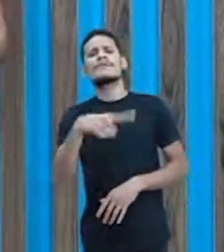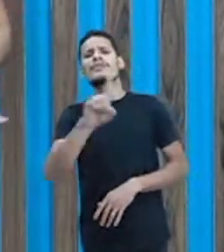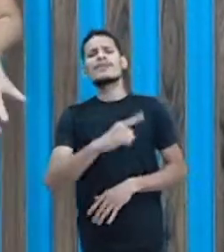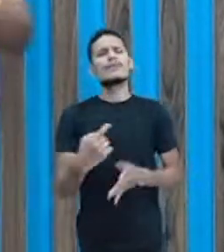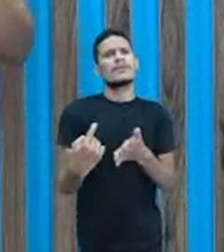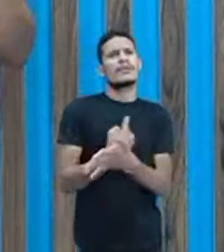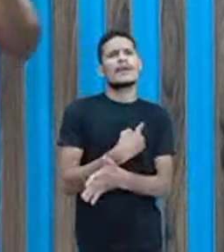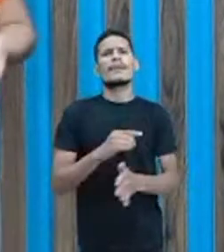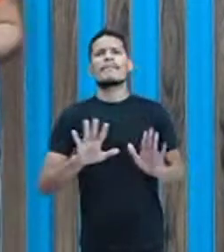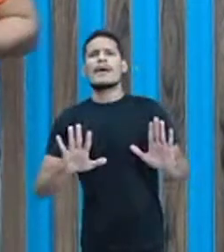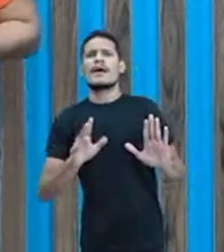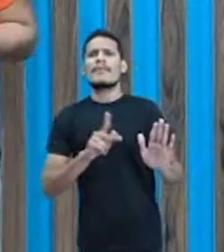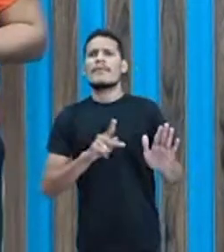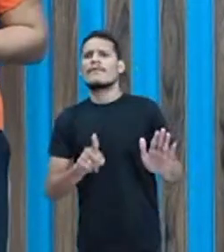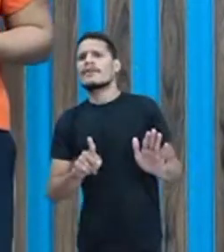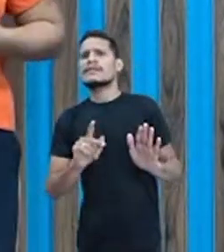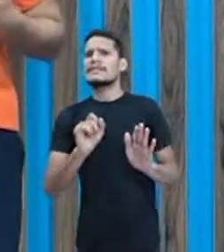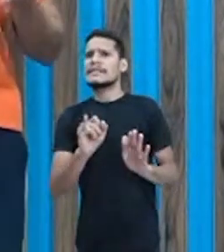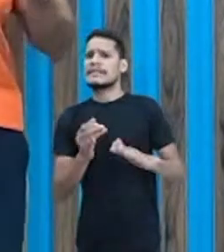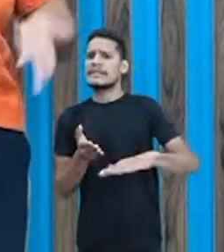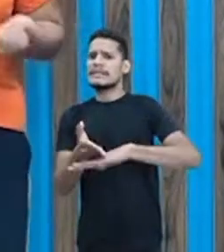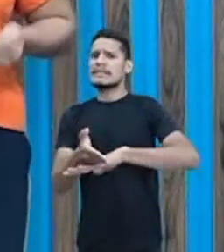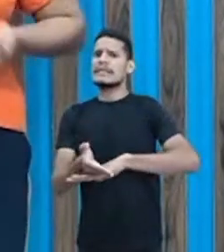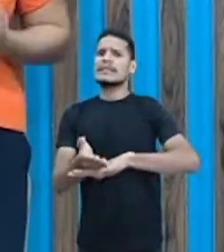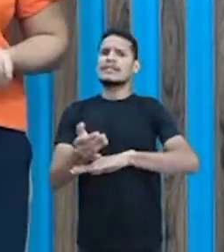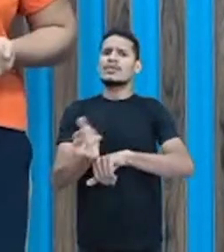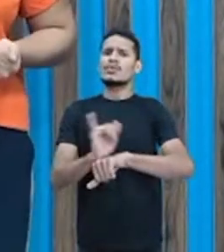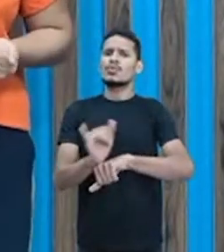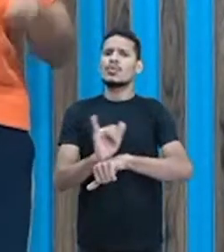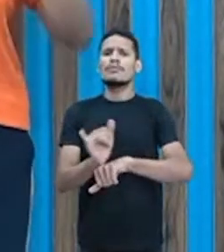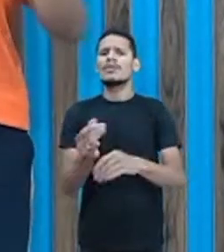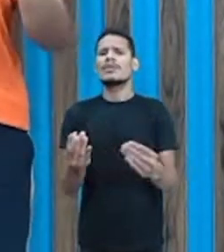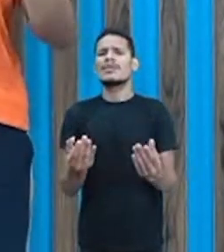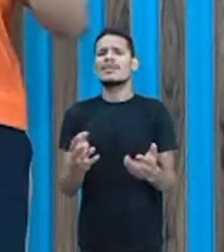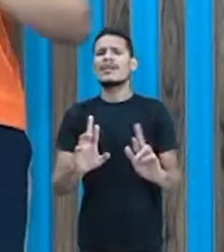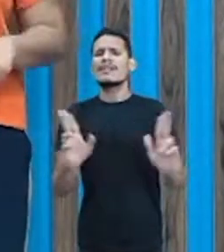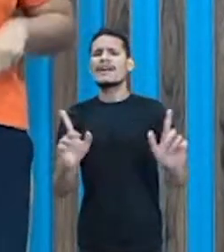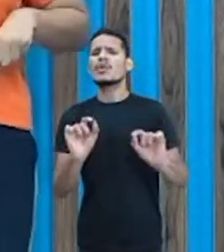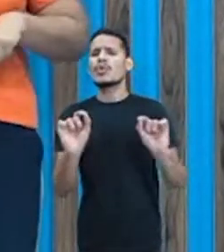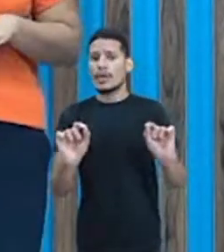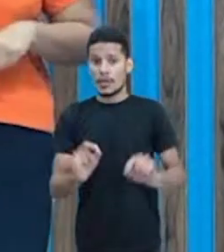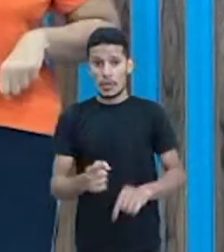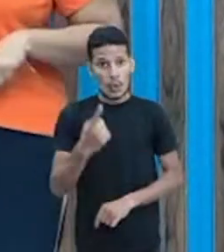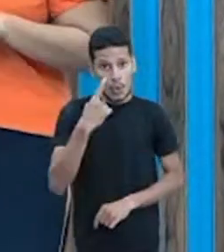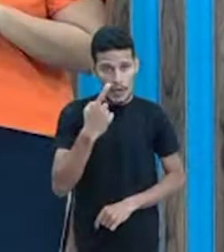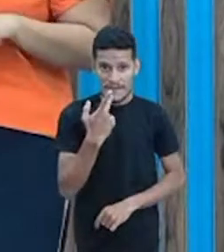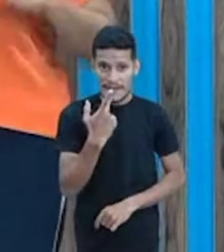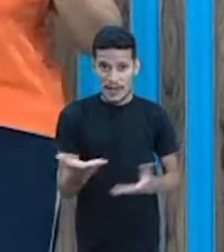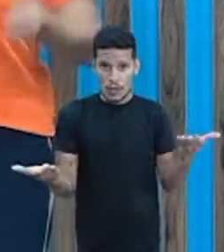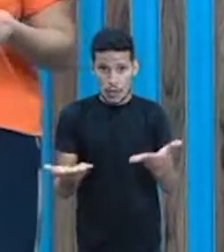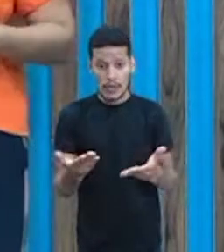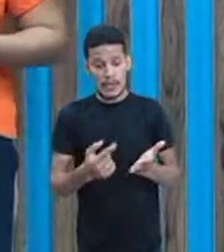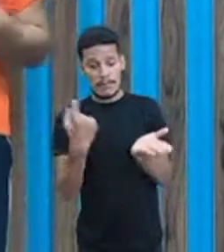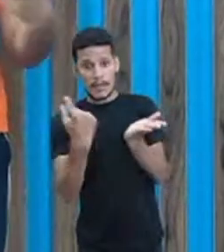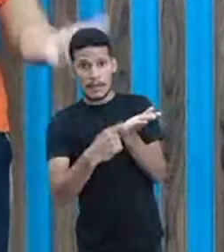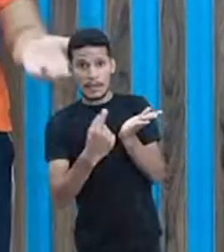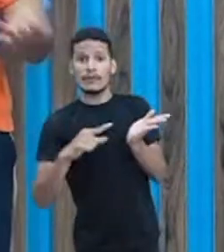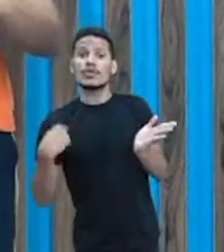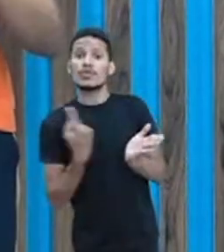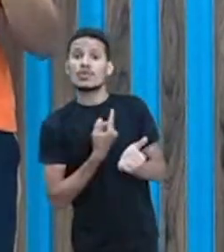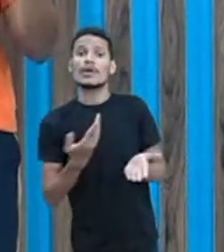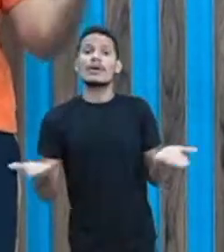Camille, se as aulas já estão no YouTube, qual a diferença? Eu digo, a diferença é que pelo aplicativo nós